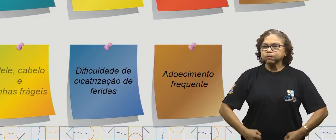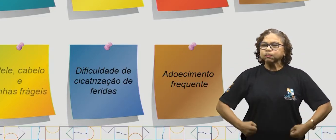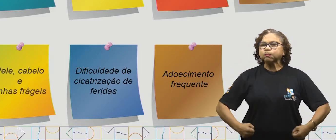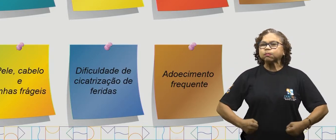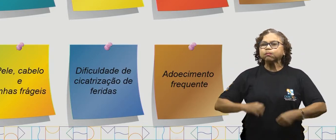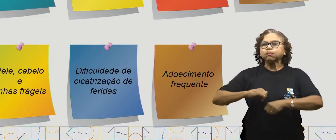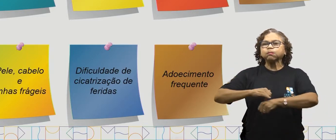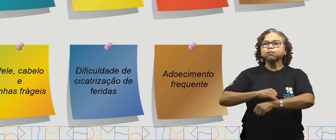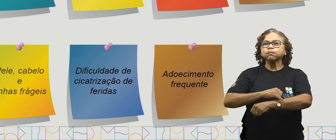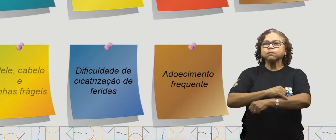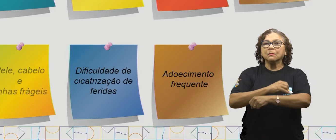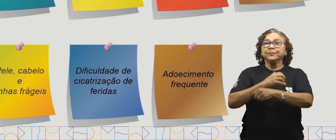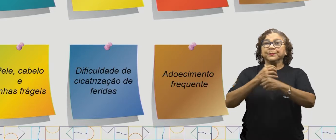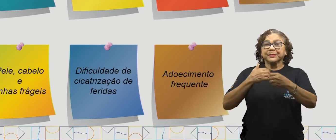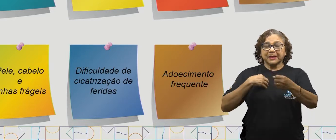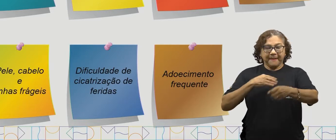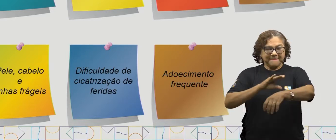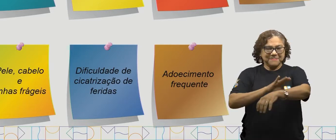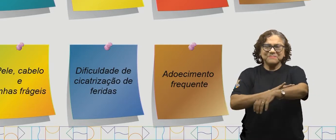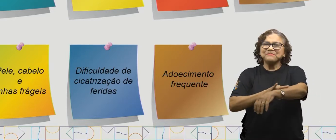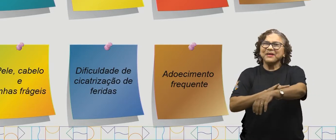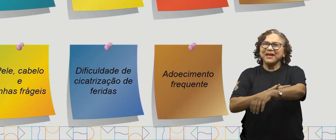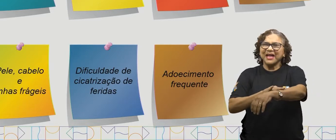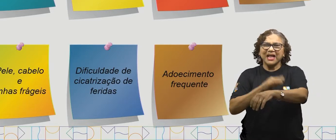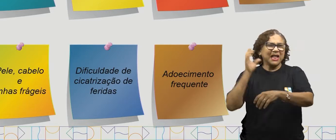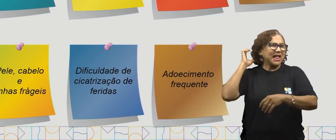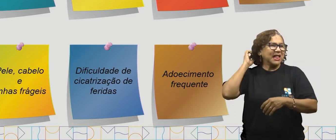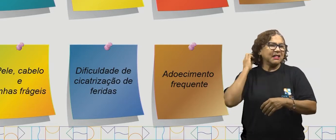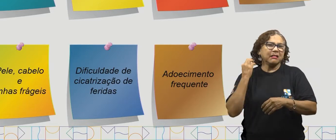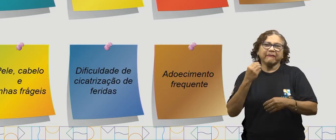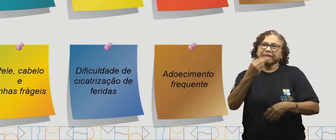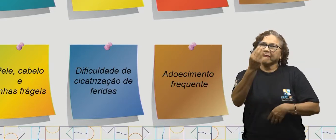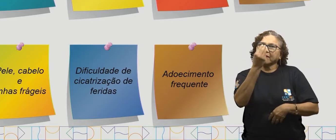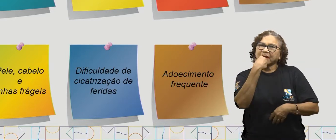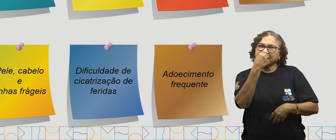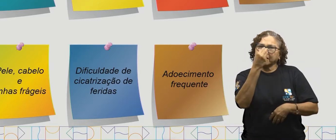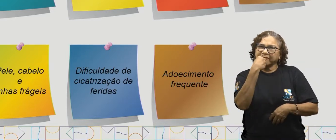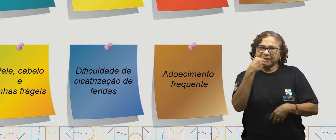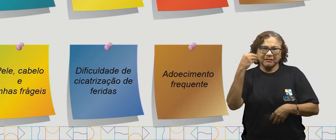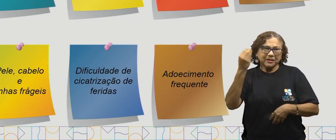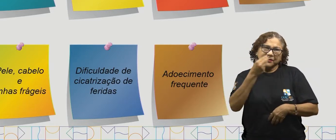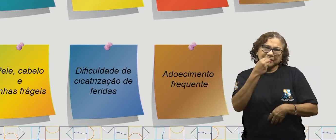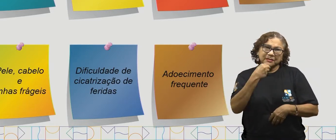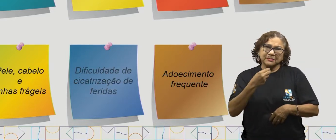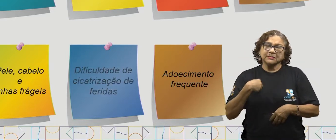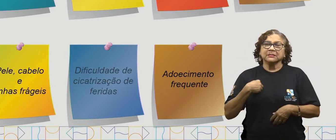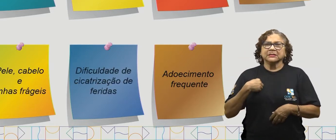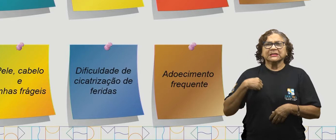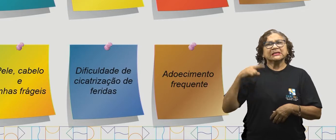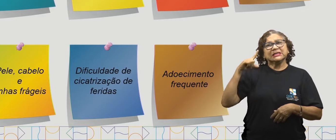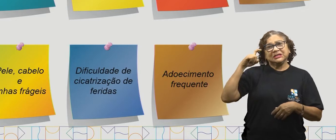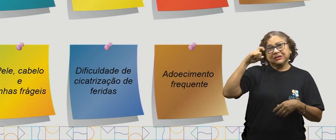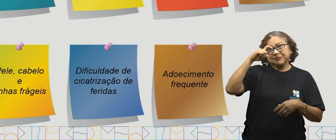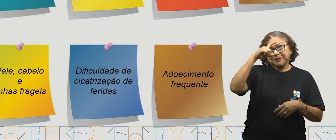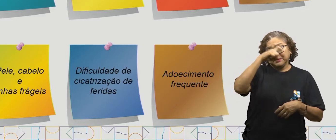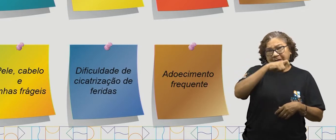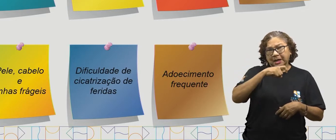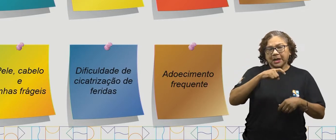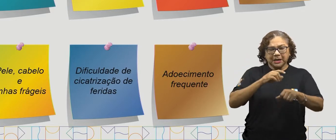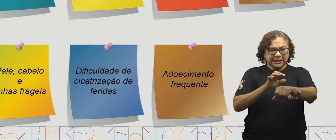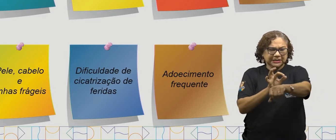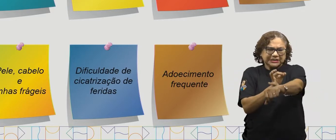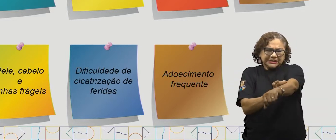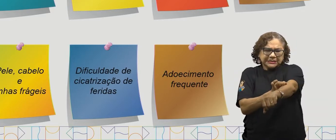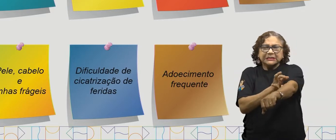inchaço, pele, cabelo e unhas frágeis, dificuldade de cicatrização